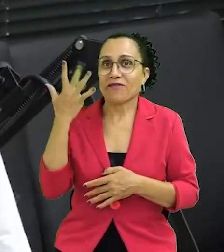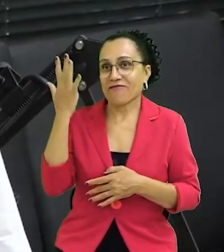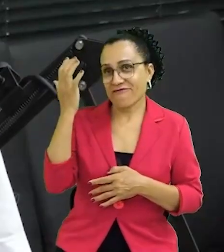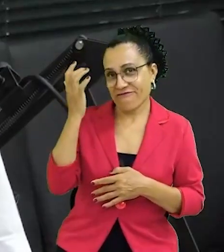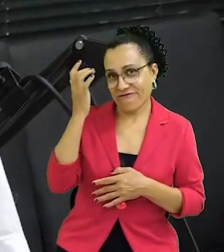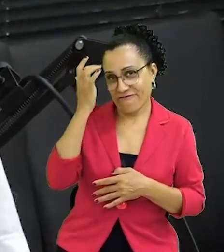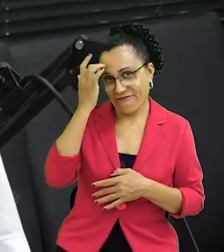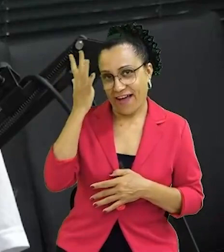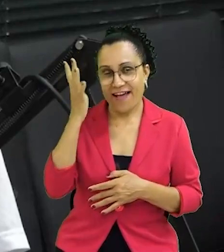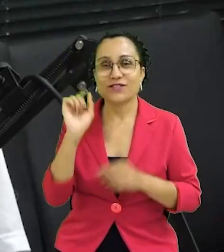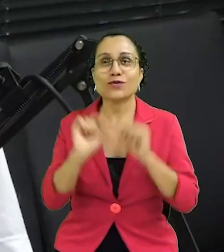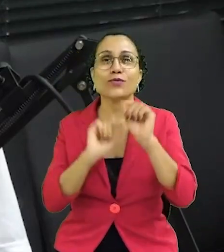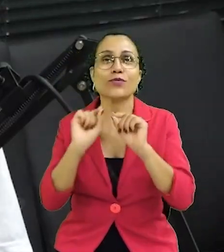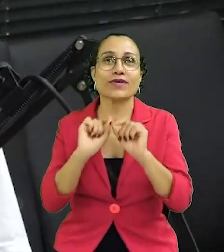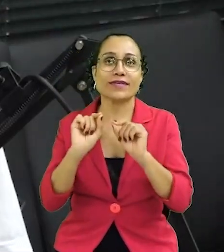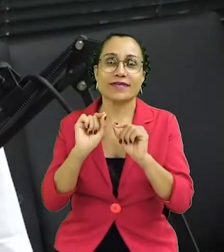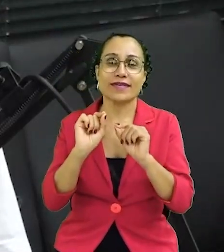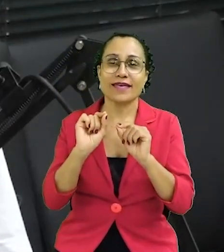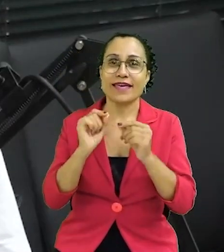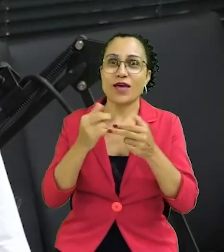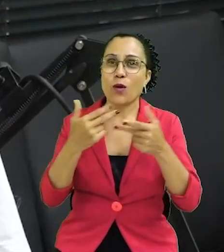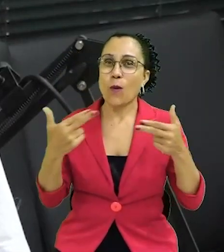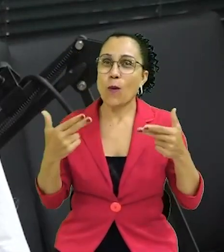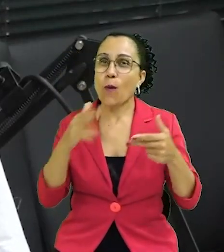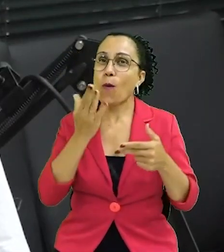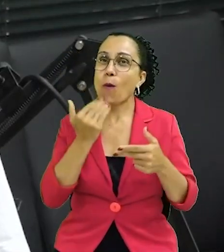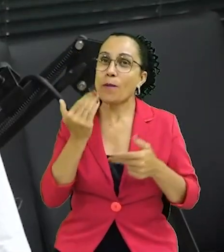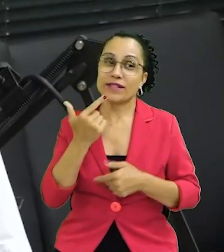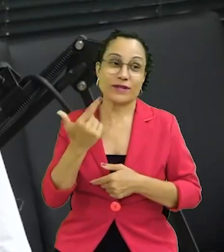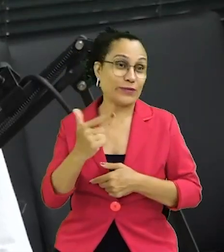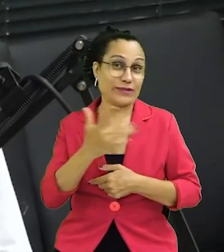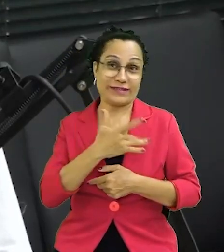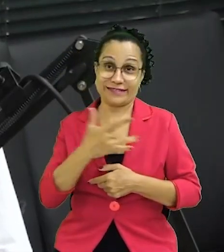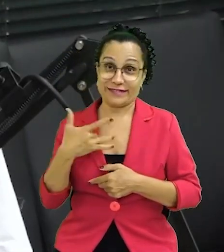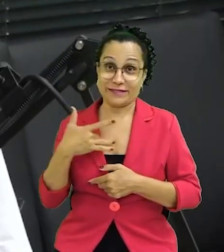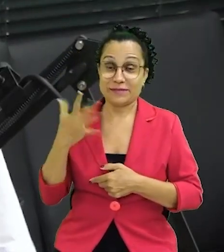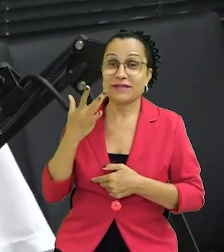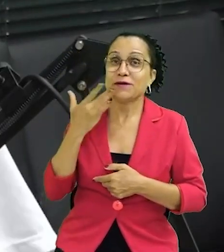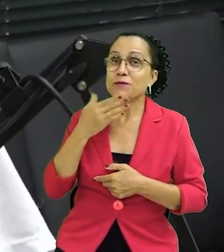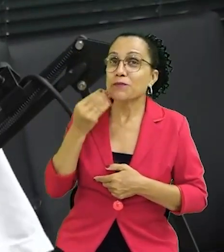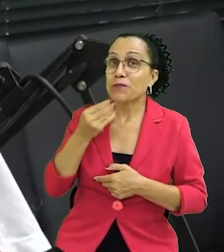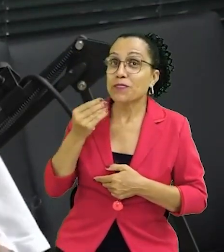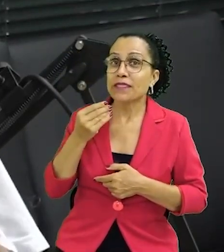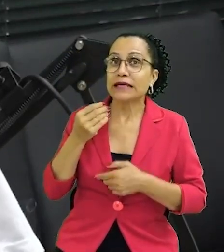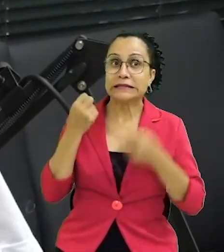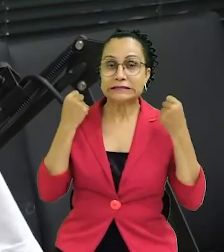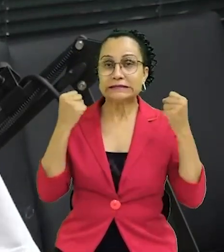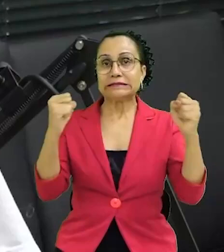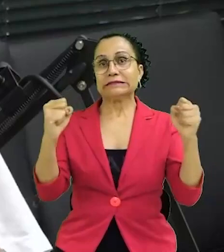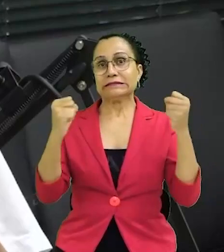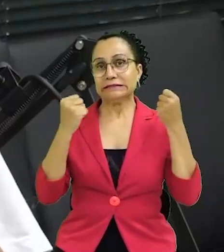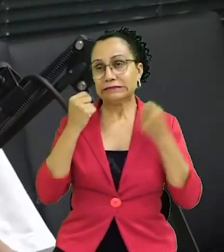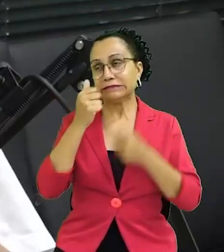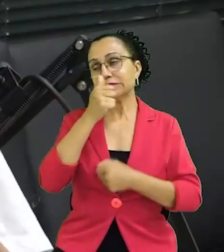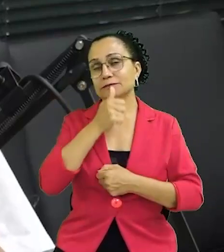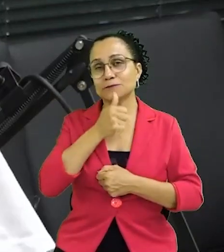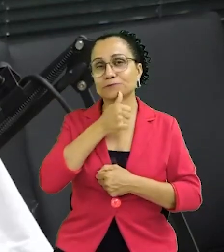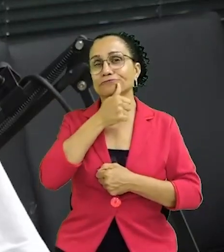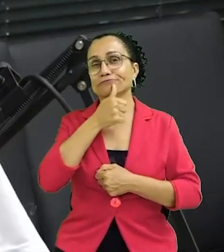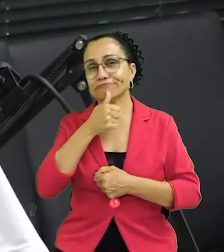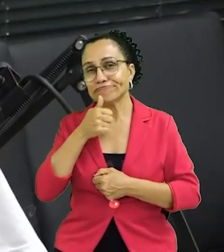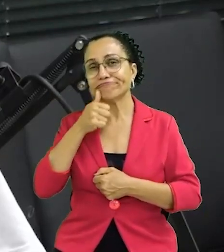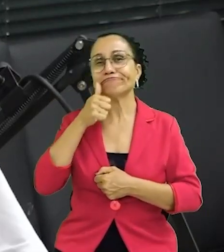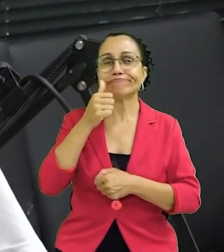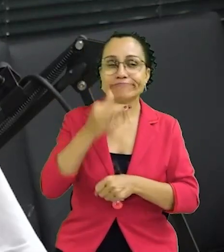alimentação com coisas não tão saudáveis por serem mais saborosas e o exercício por ser sacrificante, por exigir